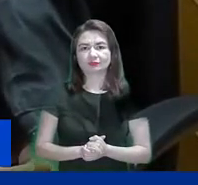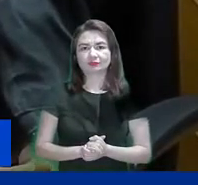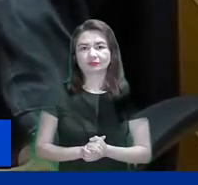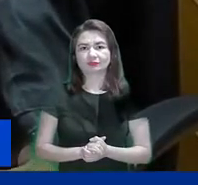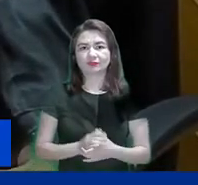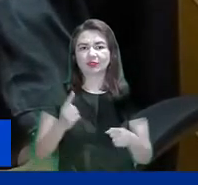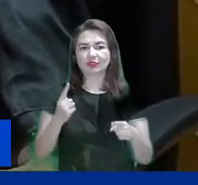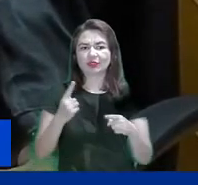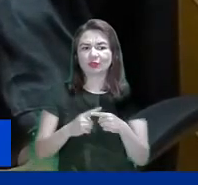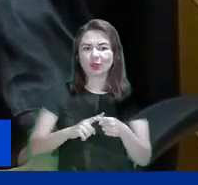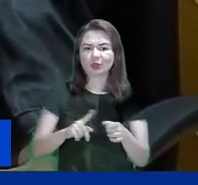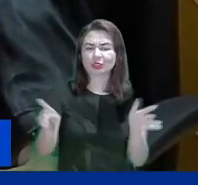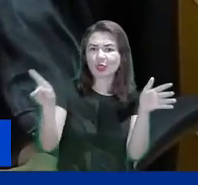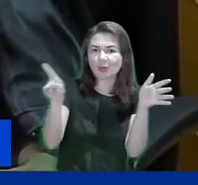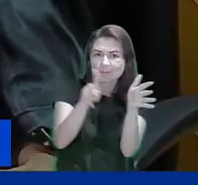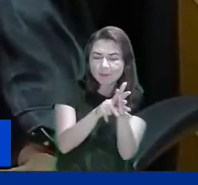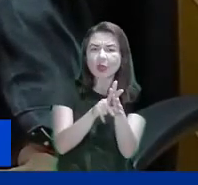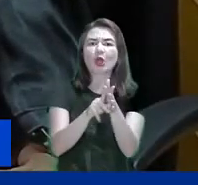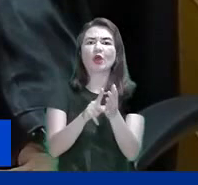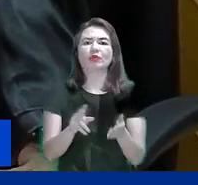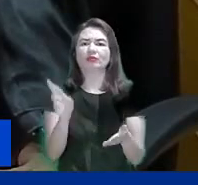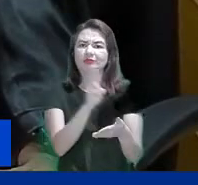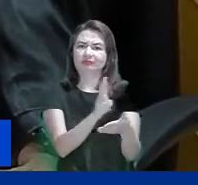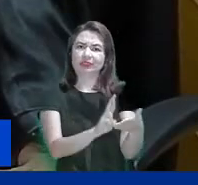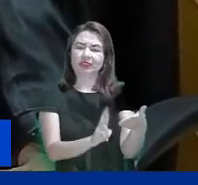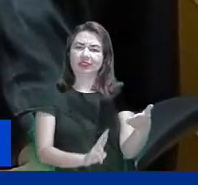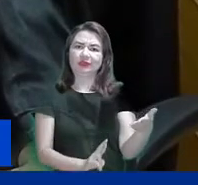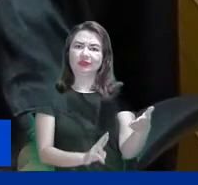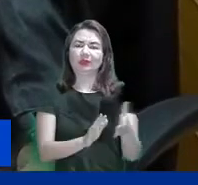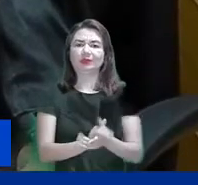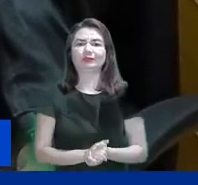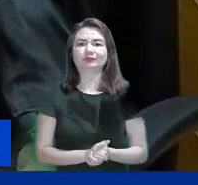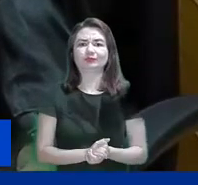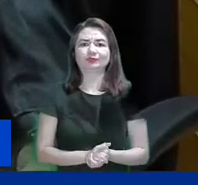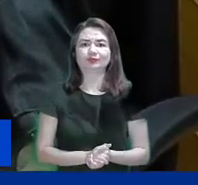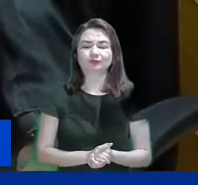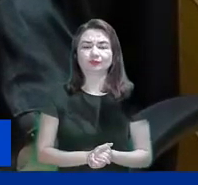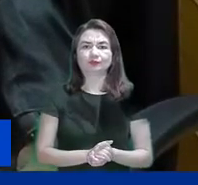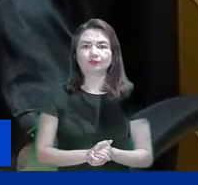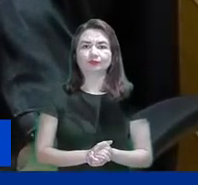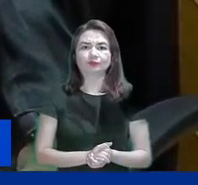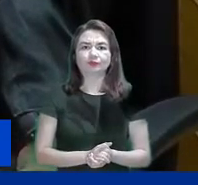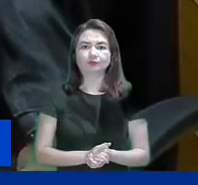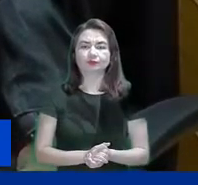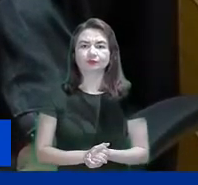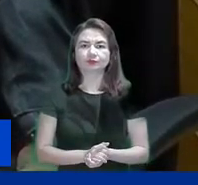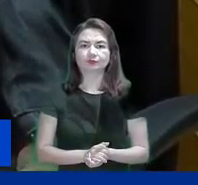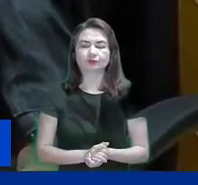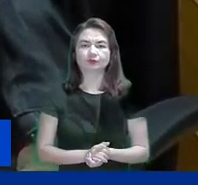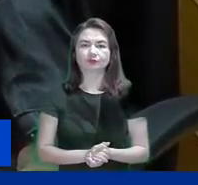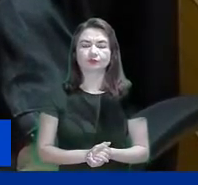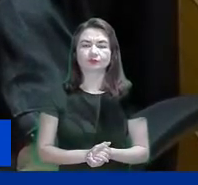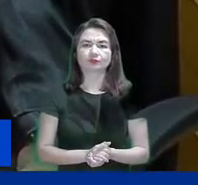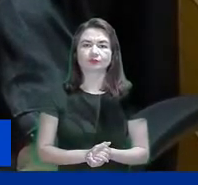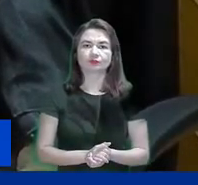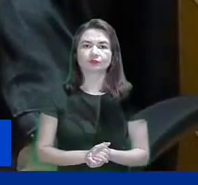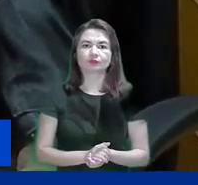a matéria repisada. Como eu falei aqui, ó, no relatório, era